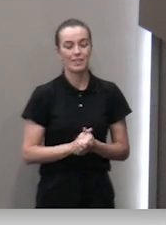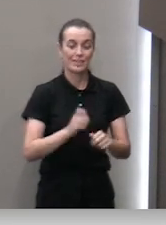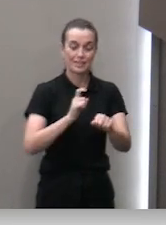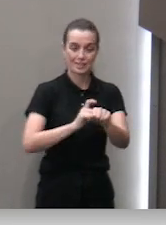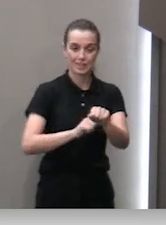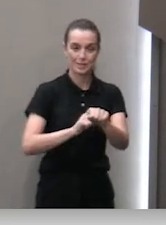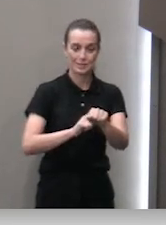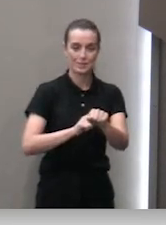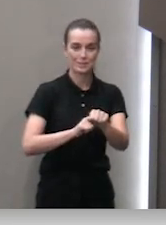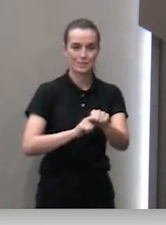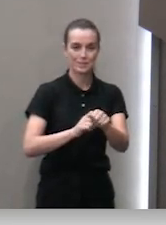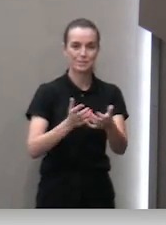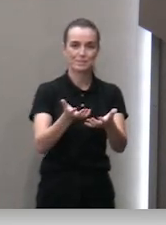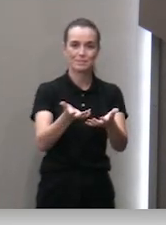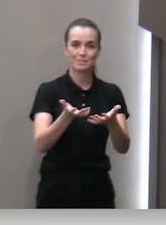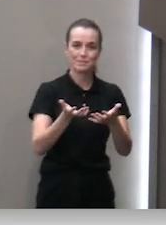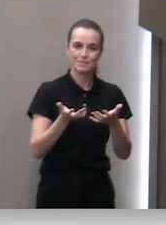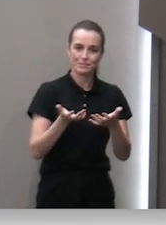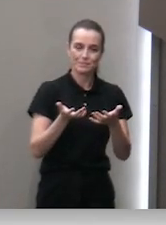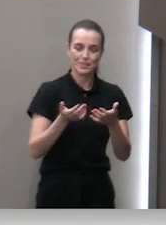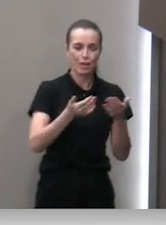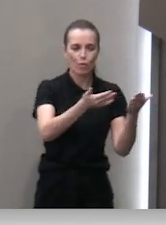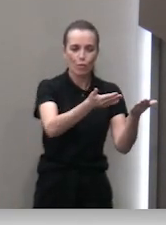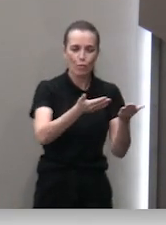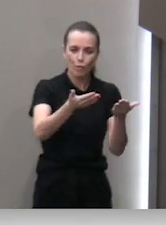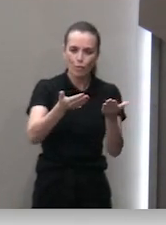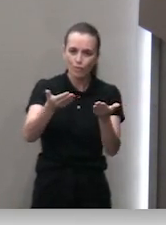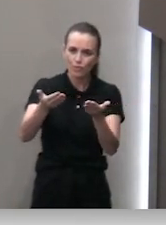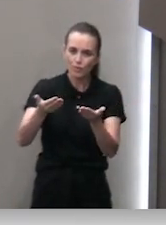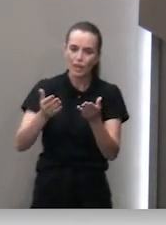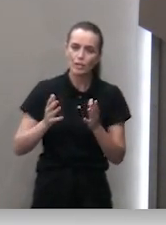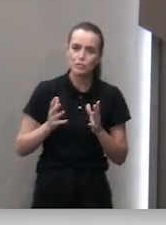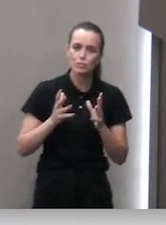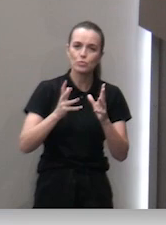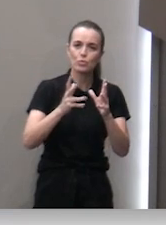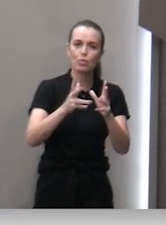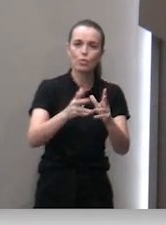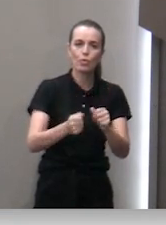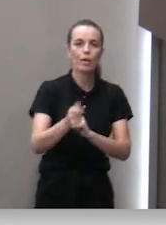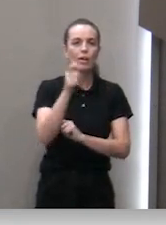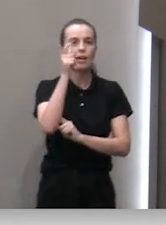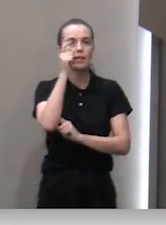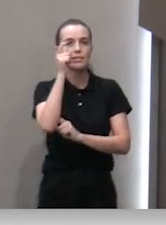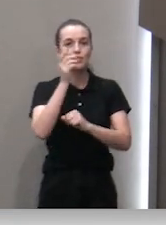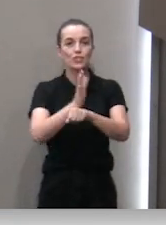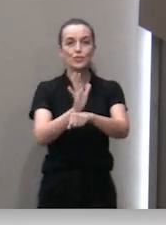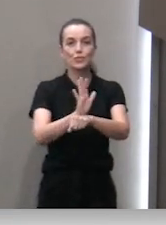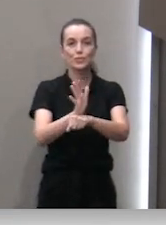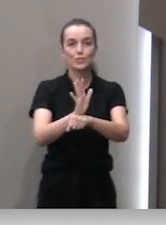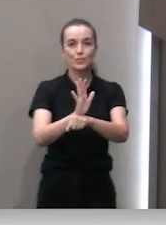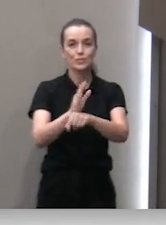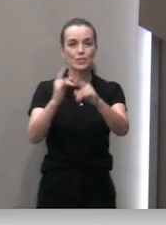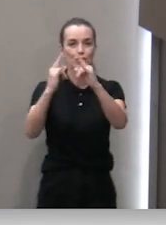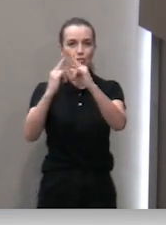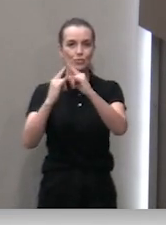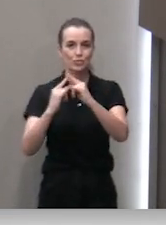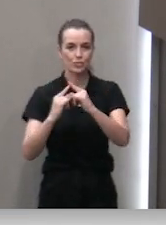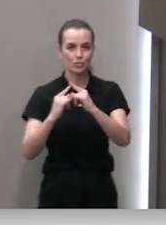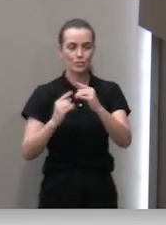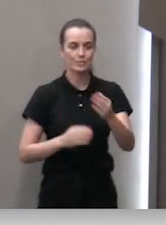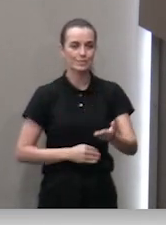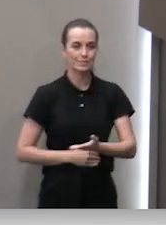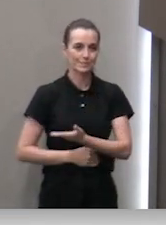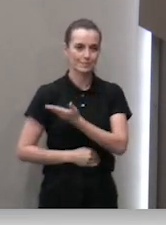momento, eu gostaria de convidar a todos presentes para assistir um vídeo institucional do